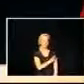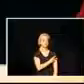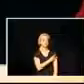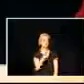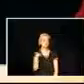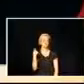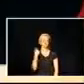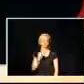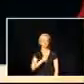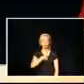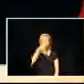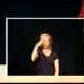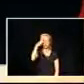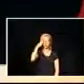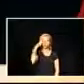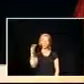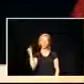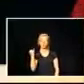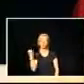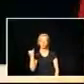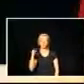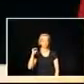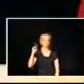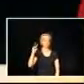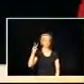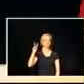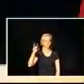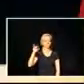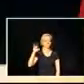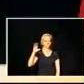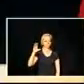do vice também. Então, que o